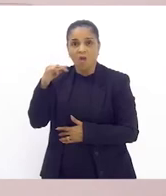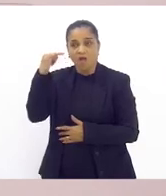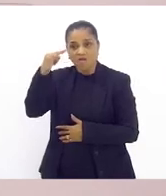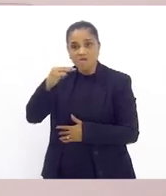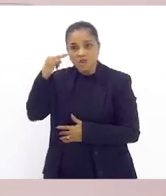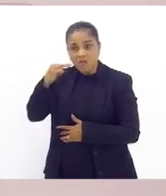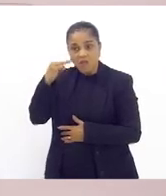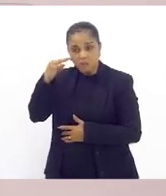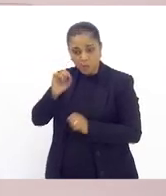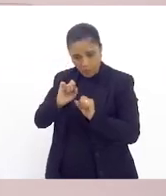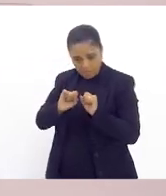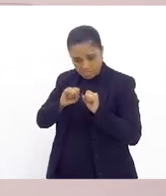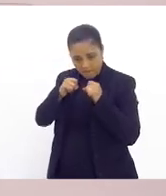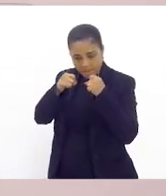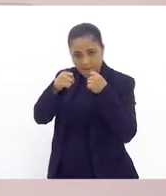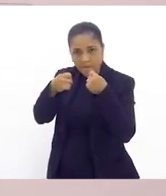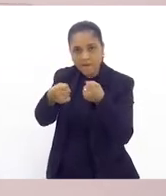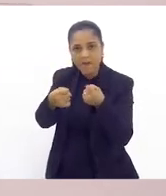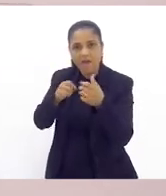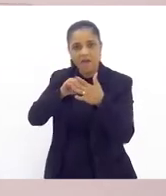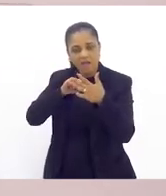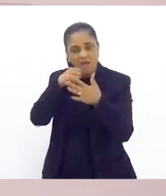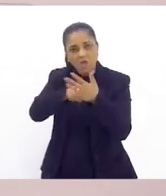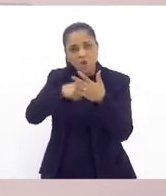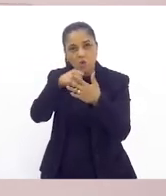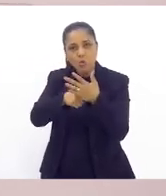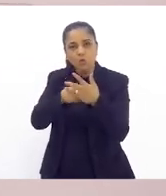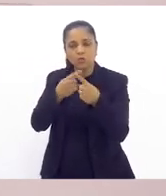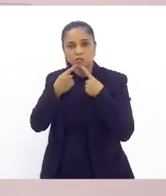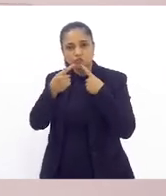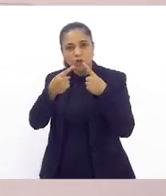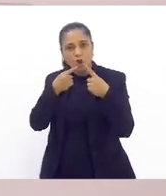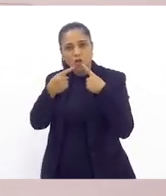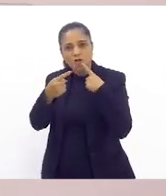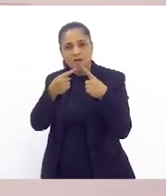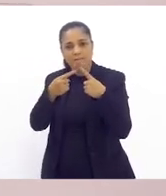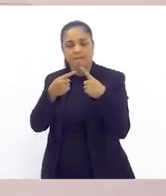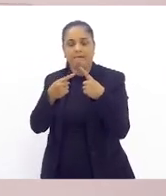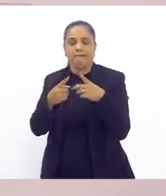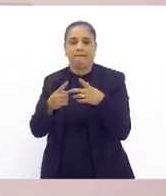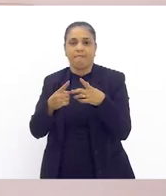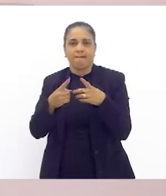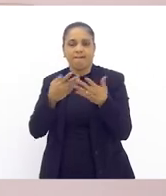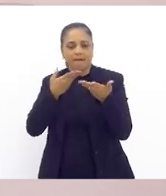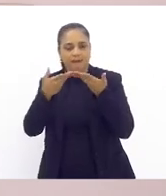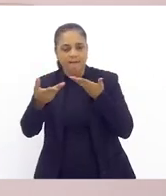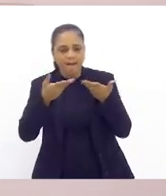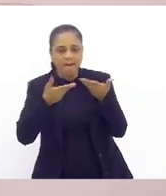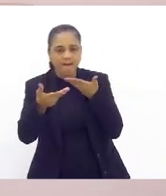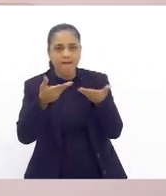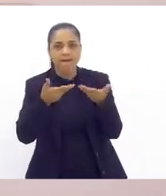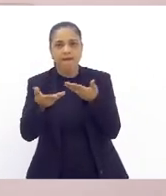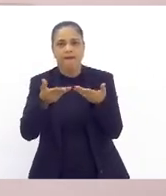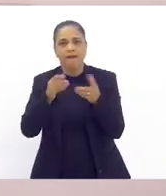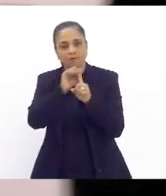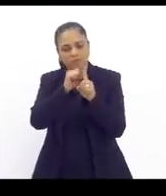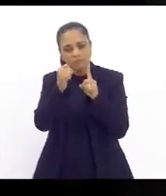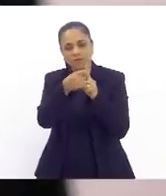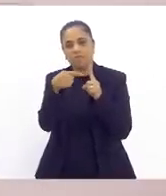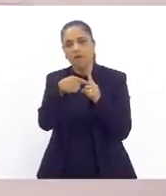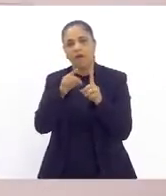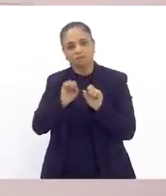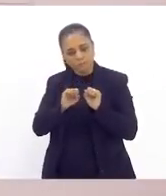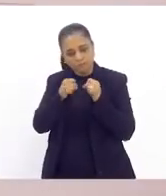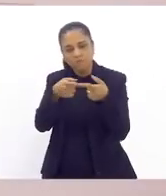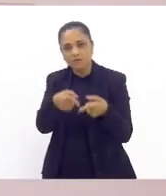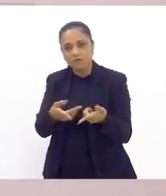e somos nós que temos que dialogar ouvir as demandas da sociedade em relação a energia elétrica